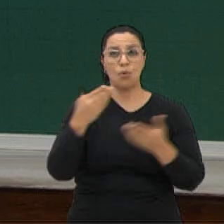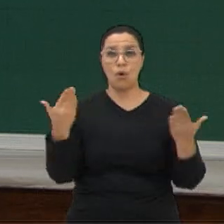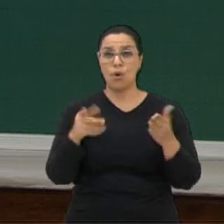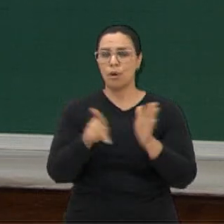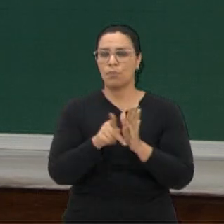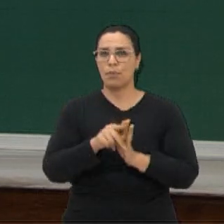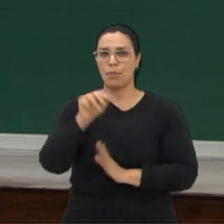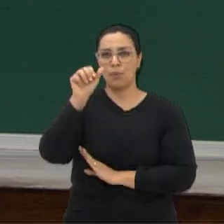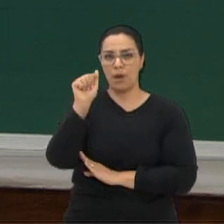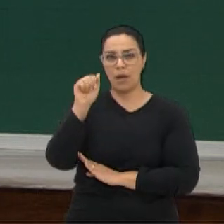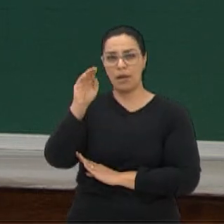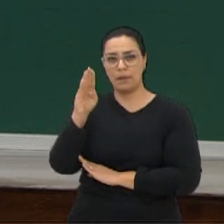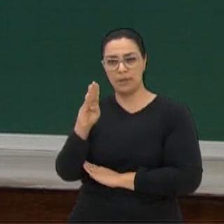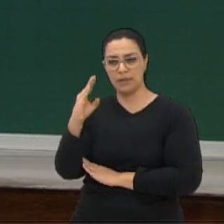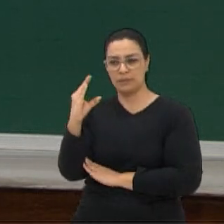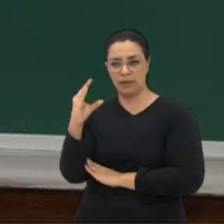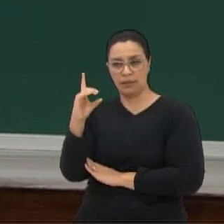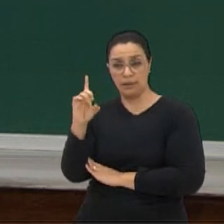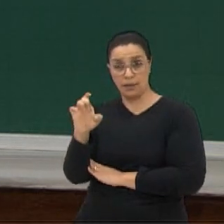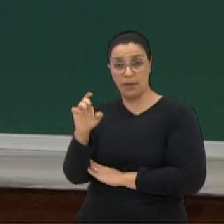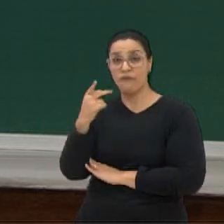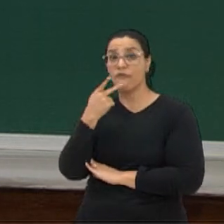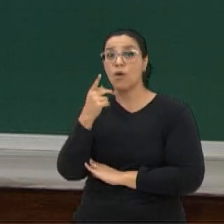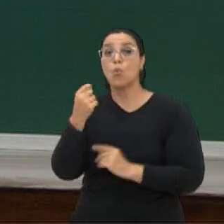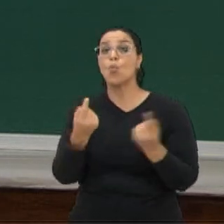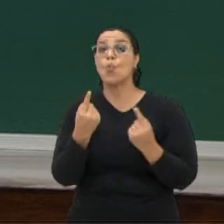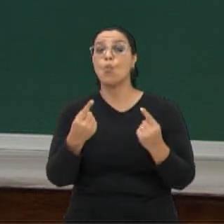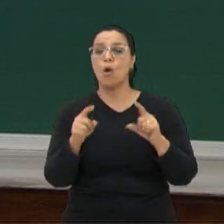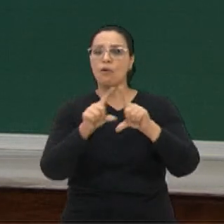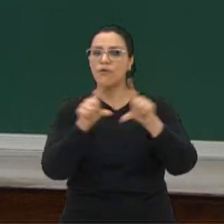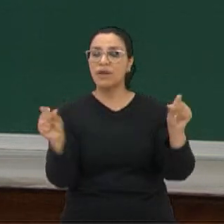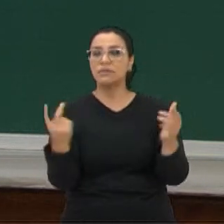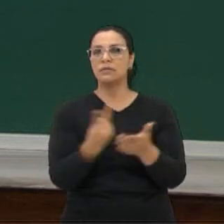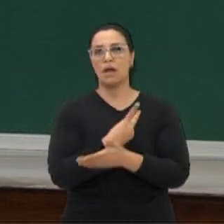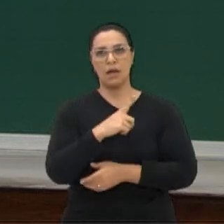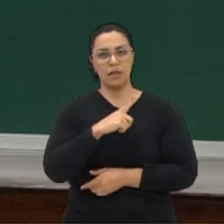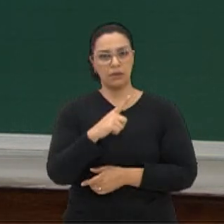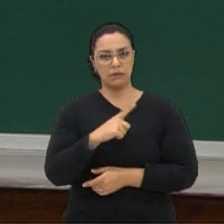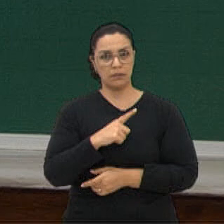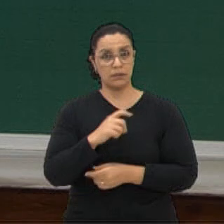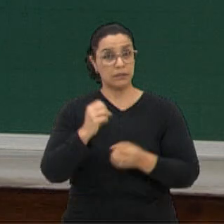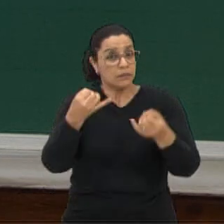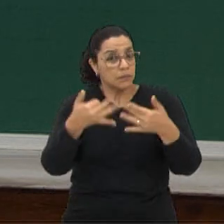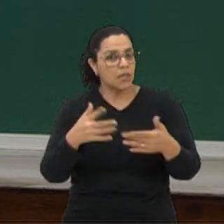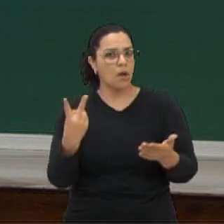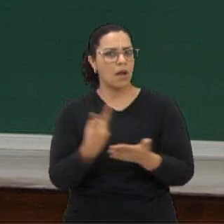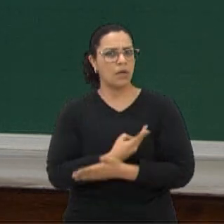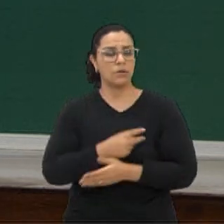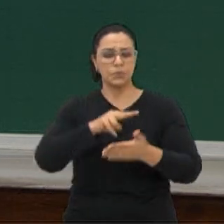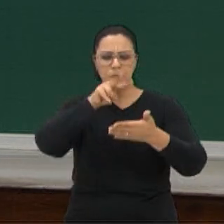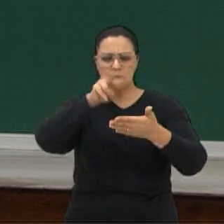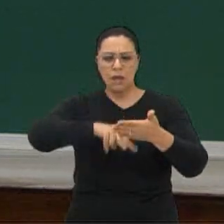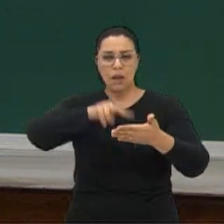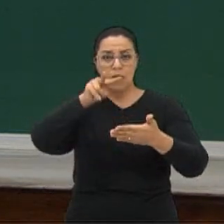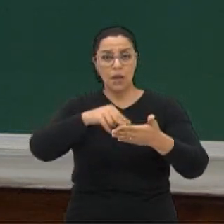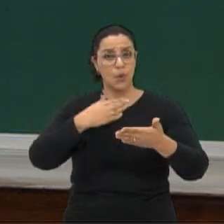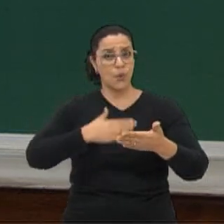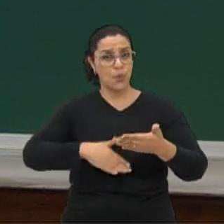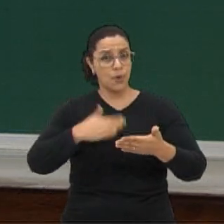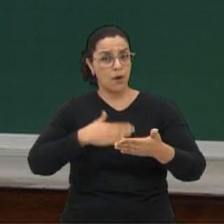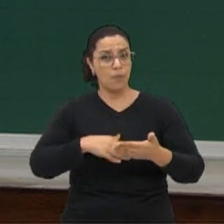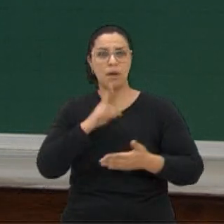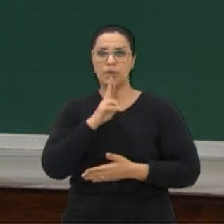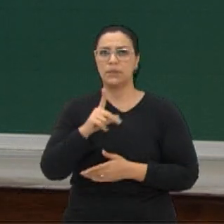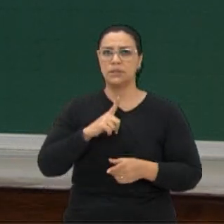alternativa, essa questão, ela queria que você indicasse a alternativa incorreta. Importante a gente ler sempre com calma as